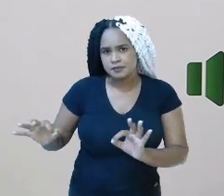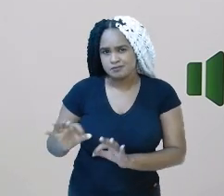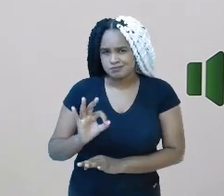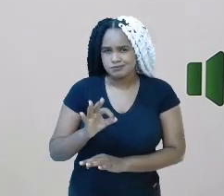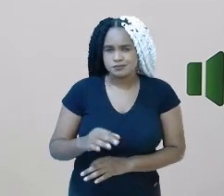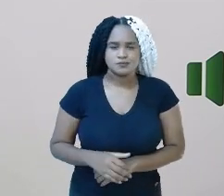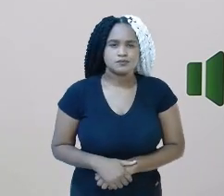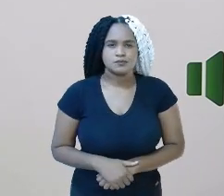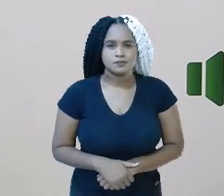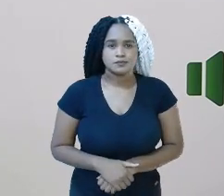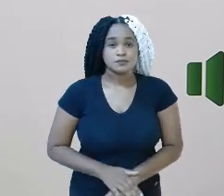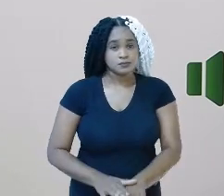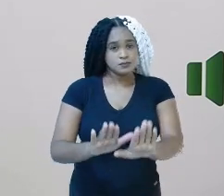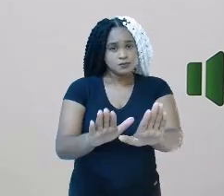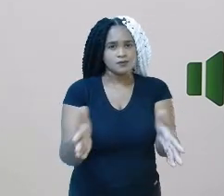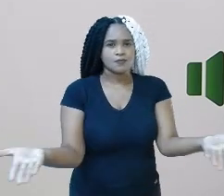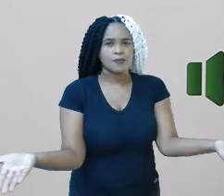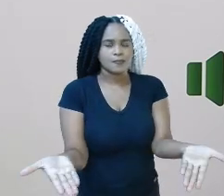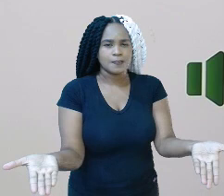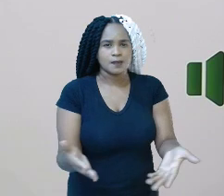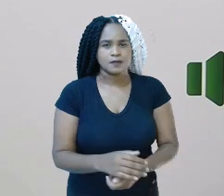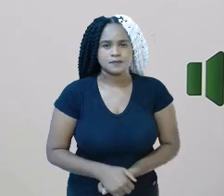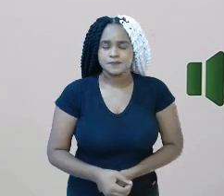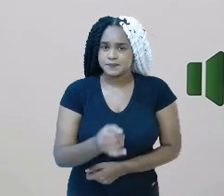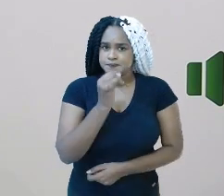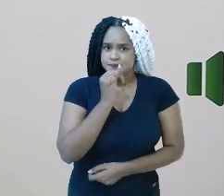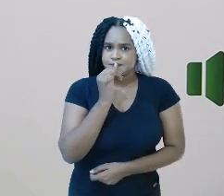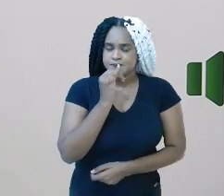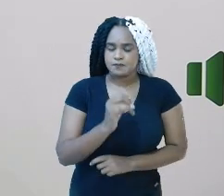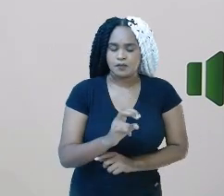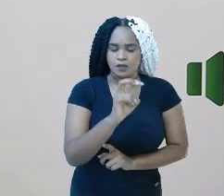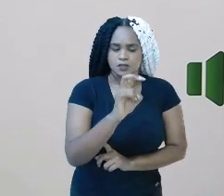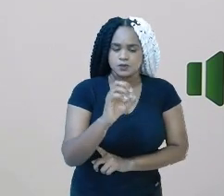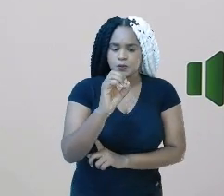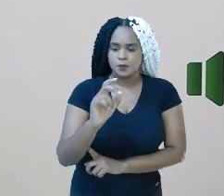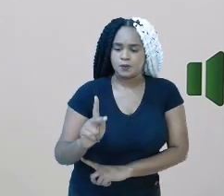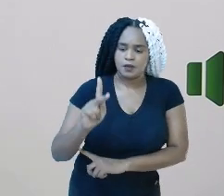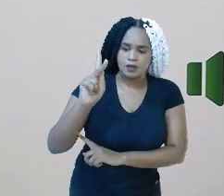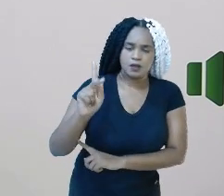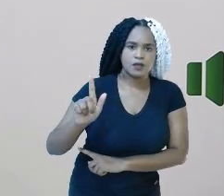é isso? Agora, se eu digo 50 quilos,